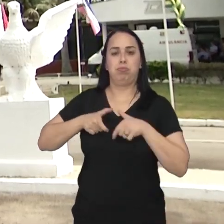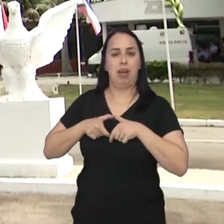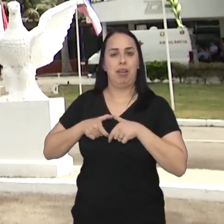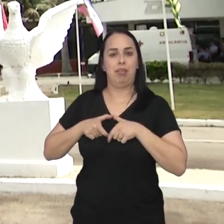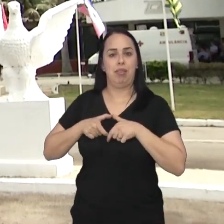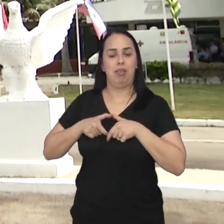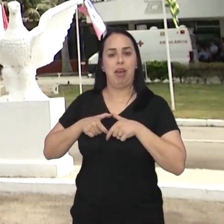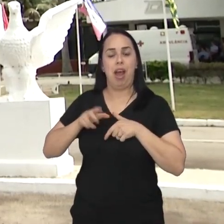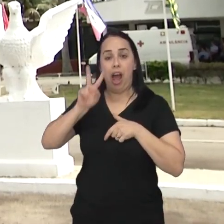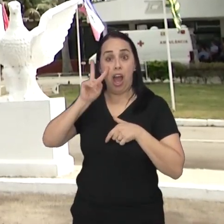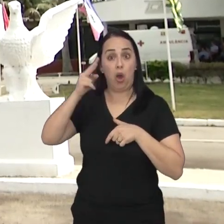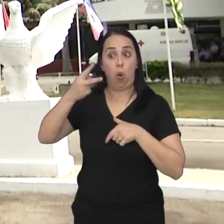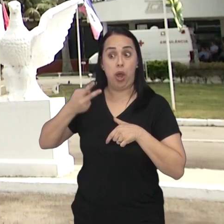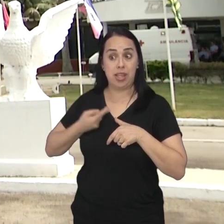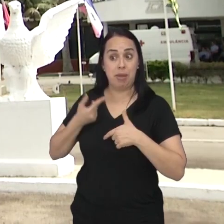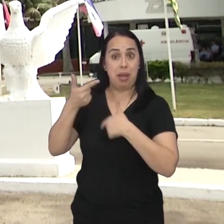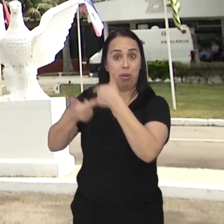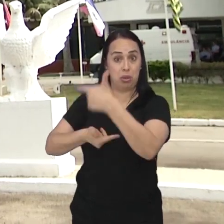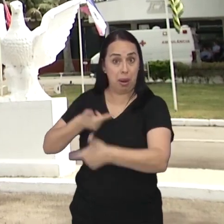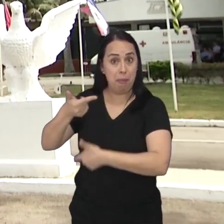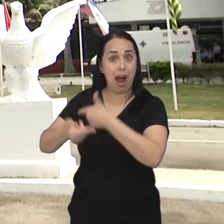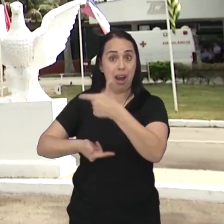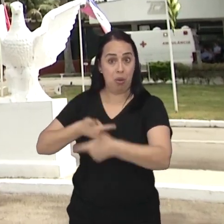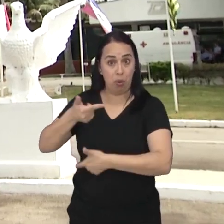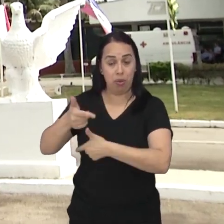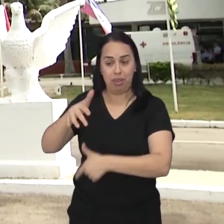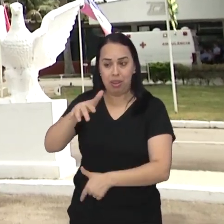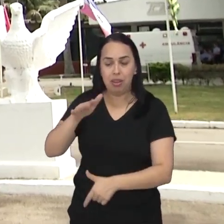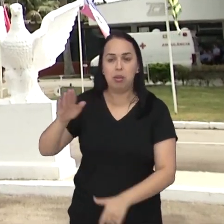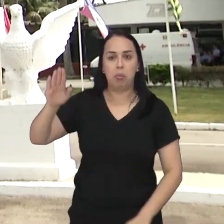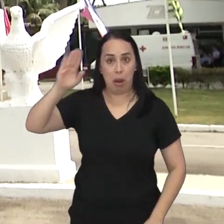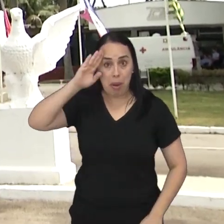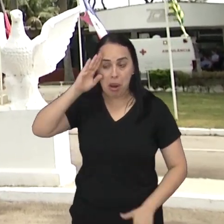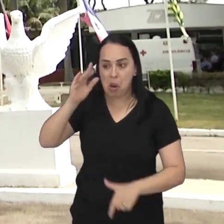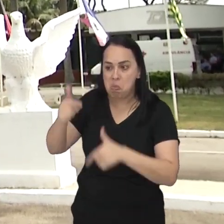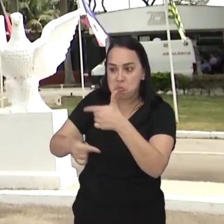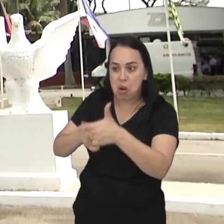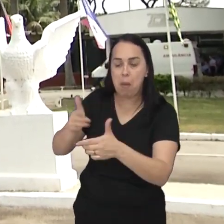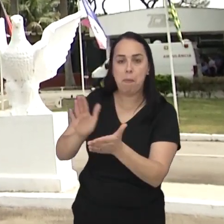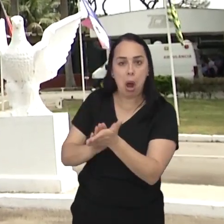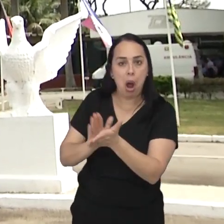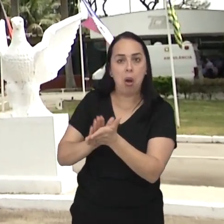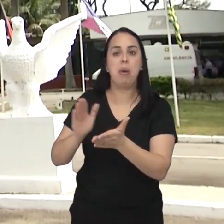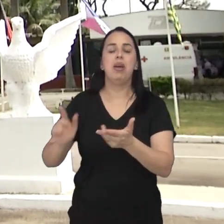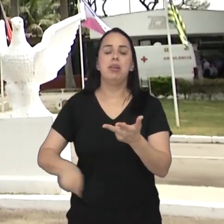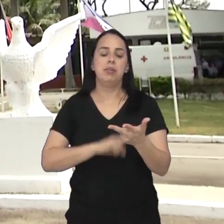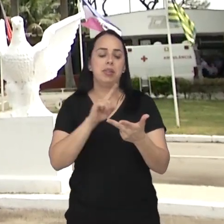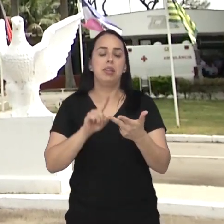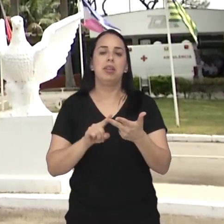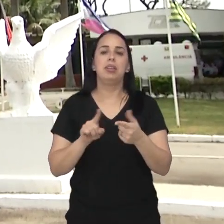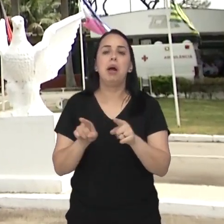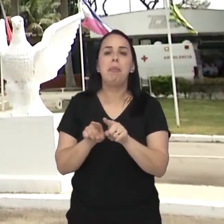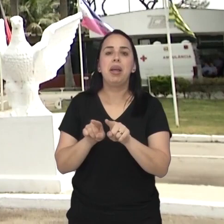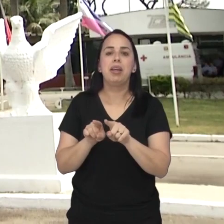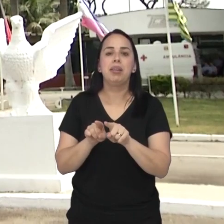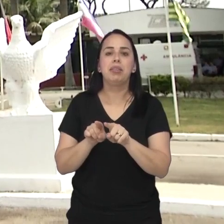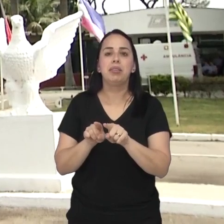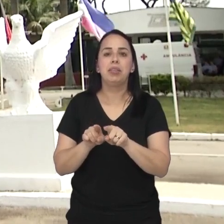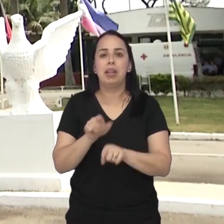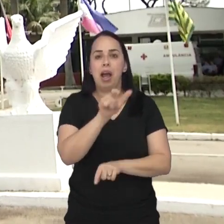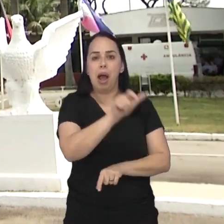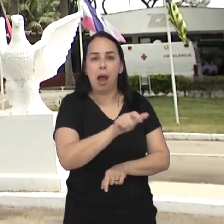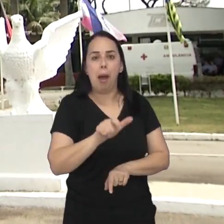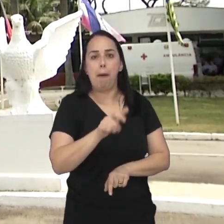que significam o reconhecimento da Força Aérea ao tempo de serviço prestado por aqueles militares, e nós entregamos também